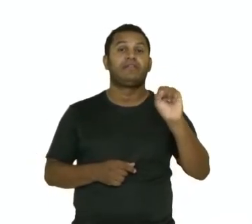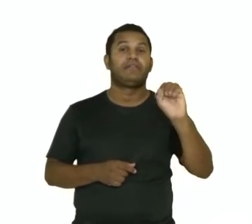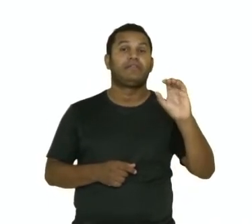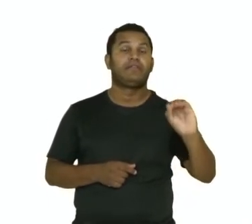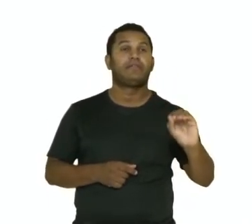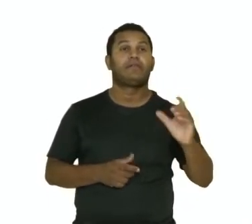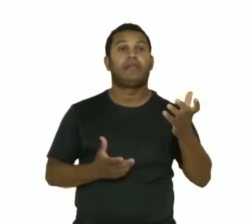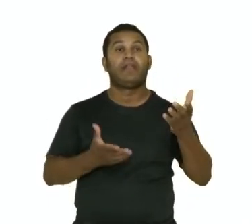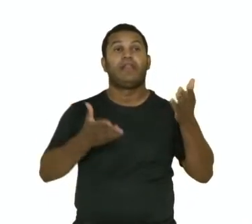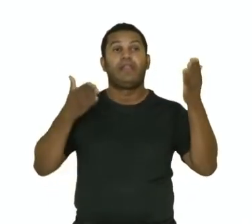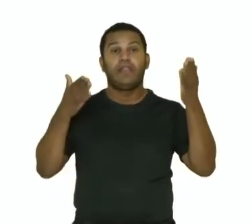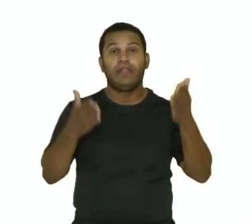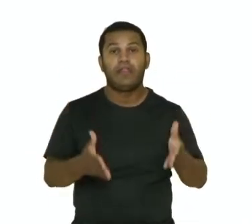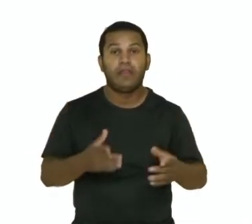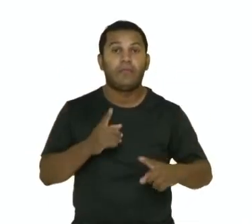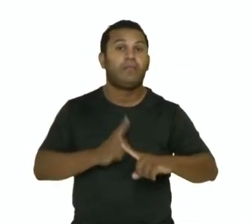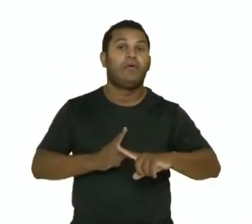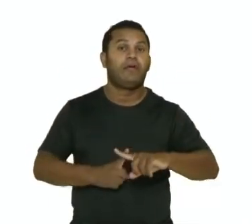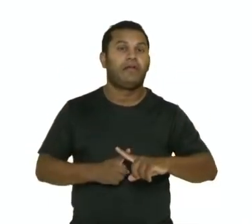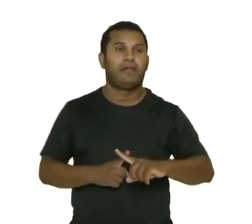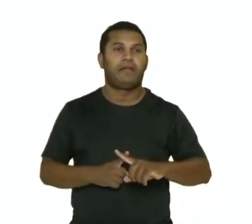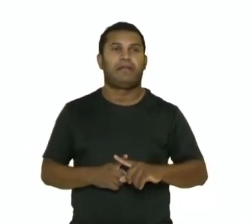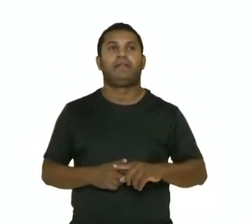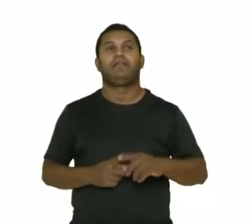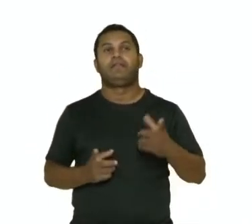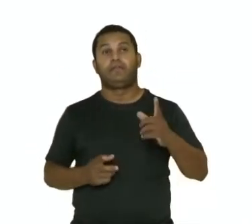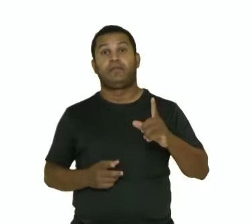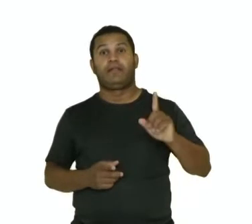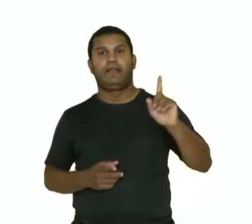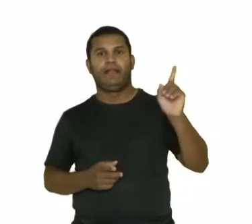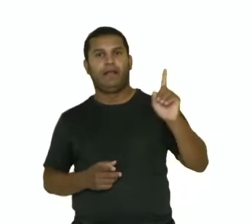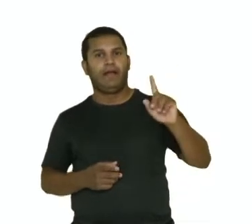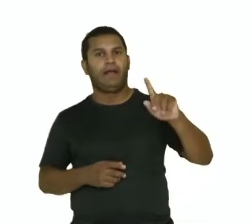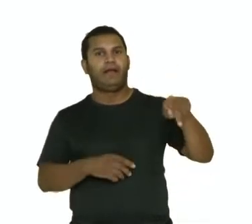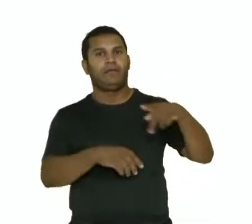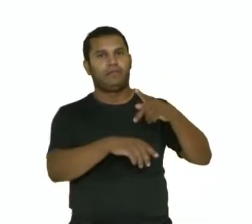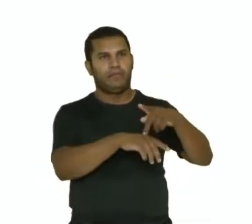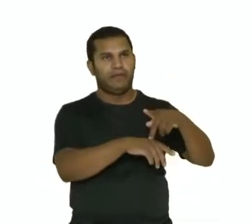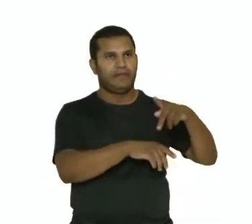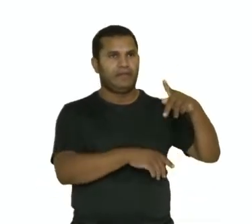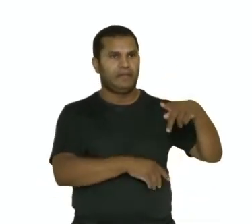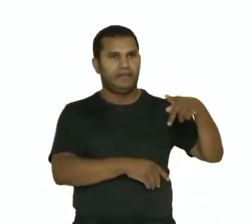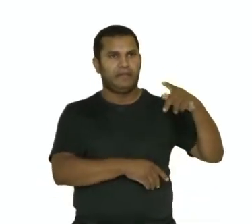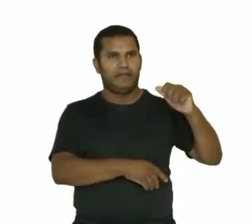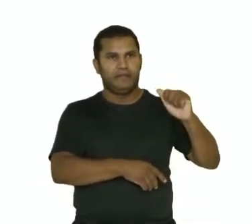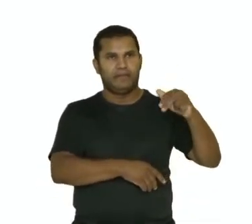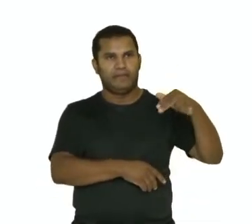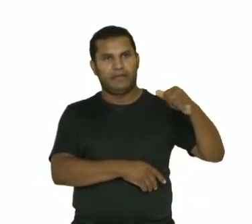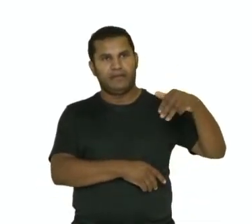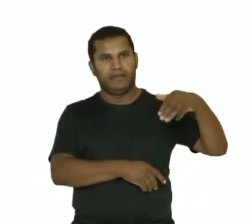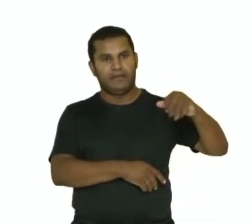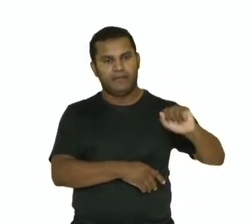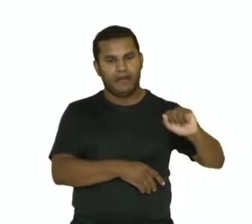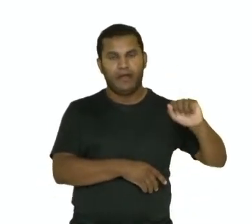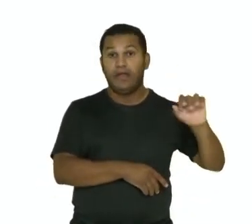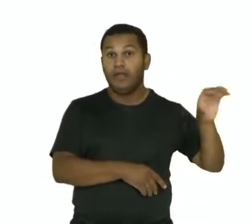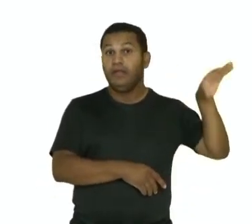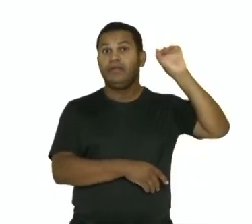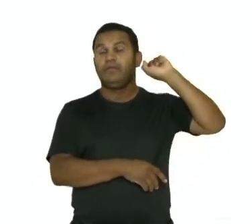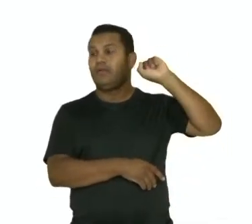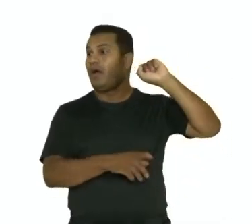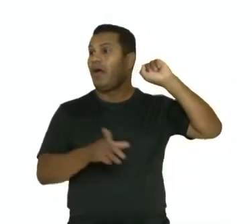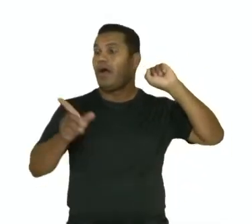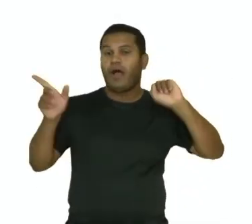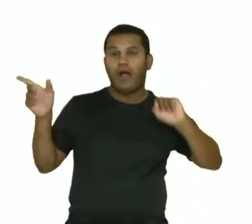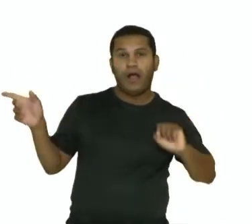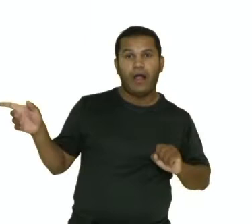Império Inca? Quando ele estava no Panamá, Francisco Pizarro então ouviu sobre um suposto Eldorado,